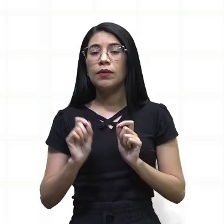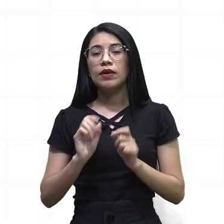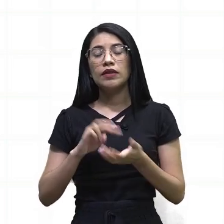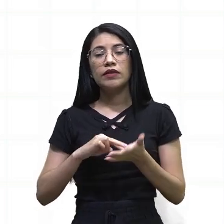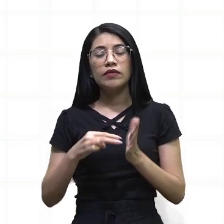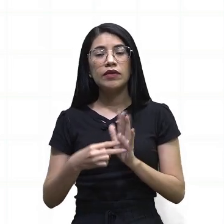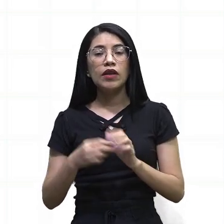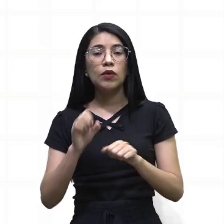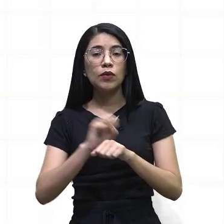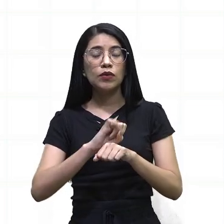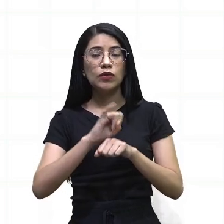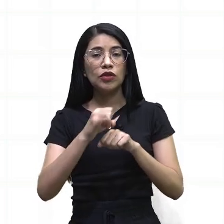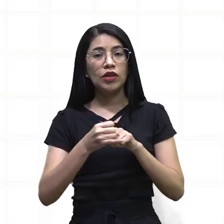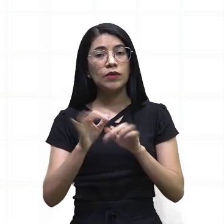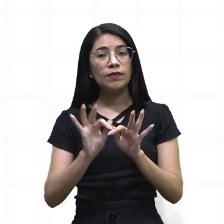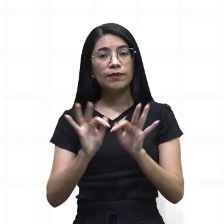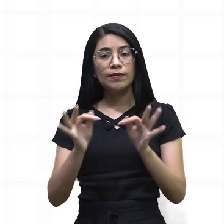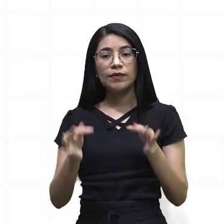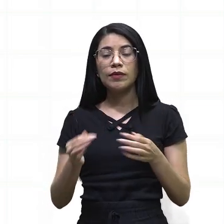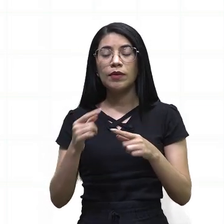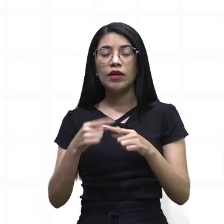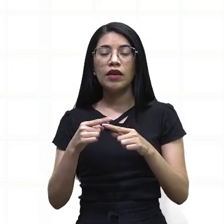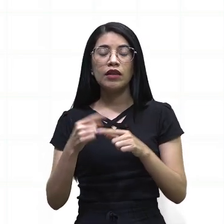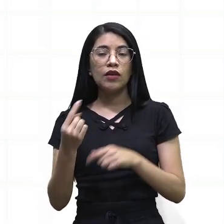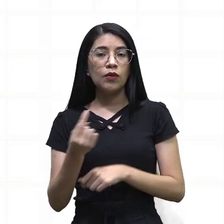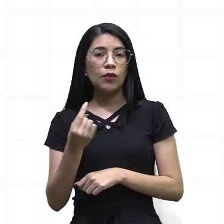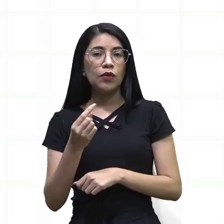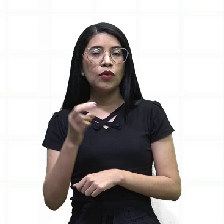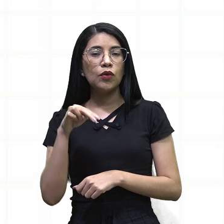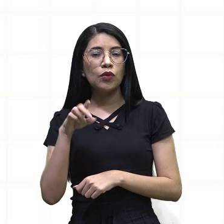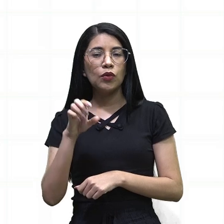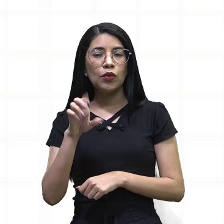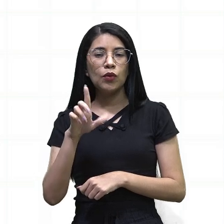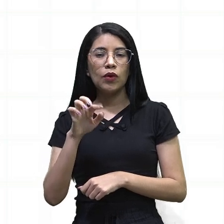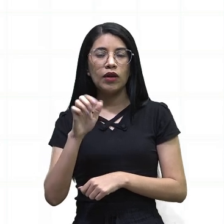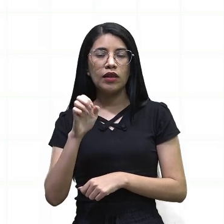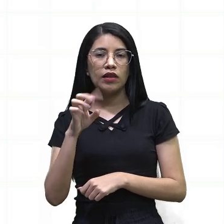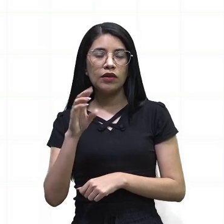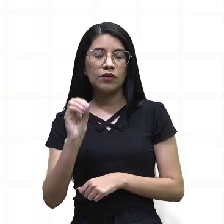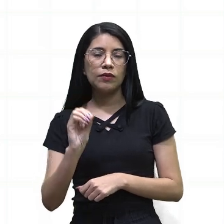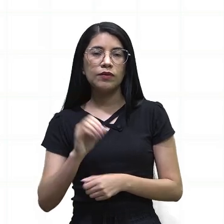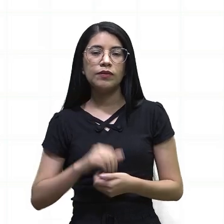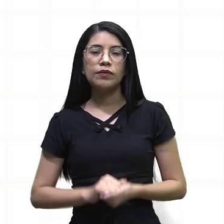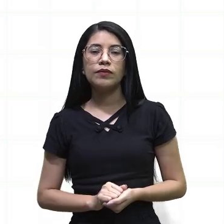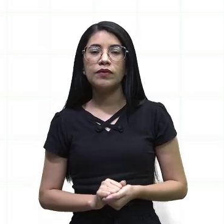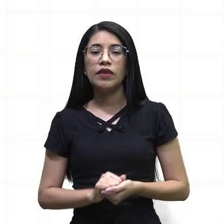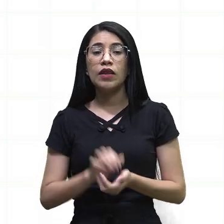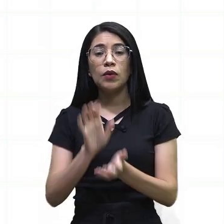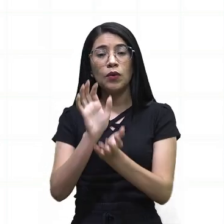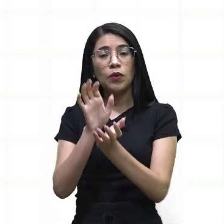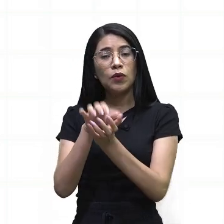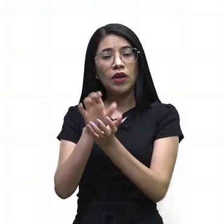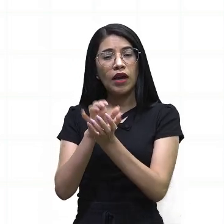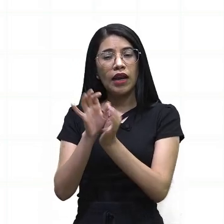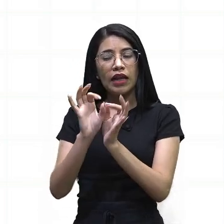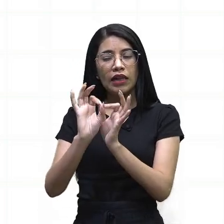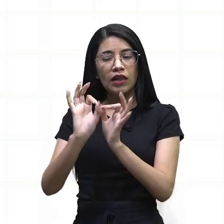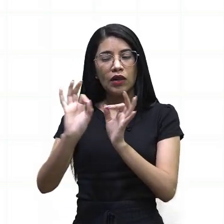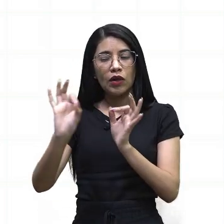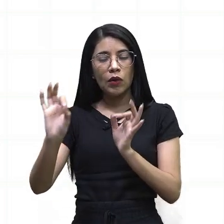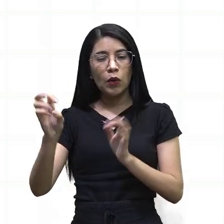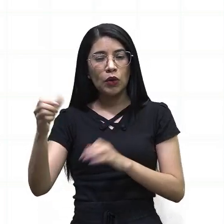quê? Simples, porque só tem um núcleo, tá? O jacaré já estava a uns 10 metros de